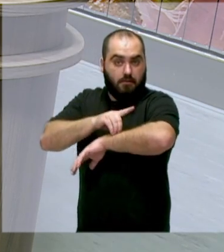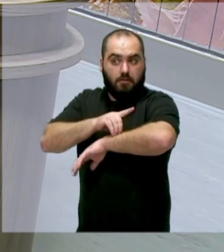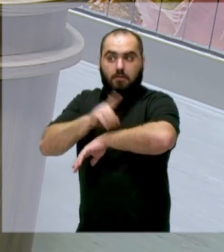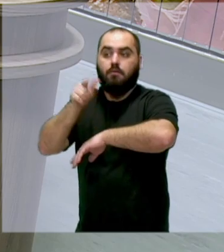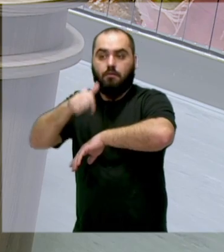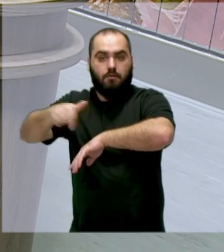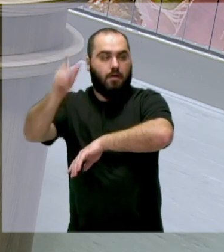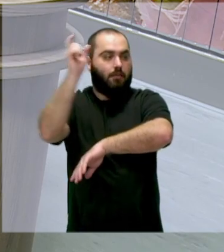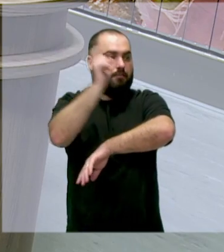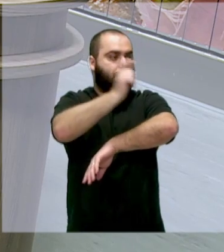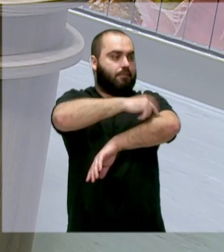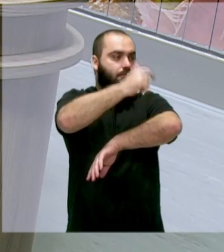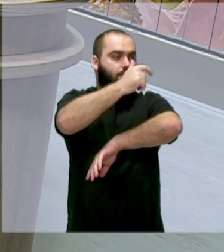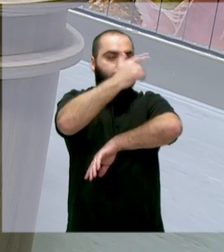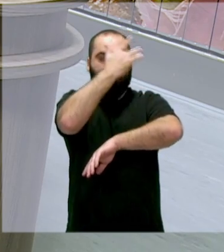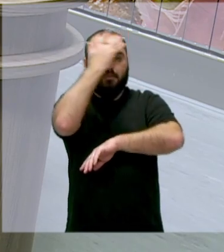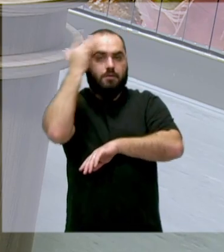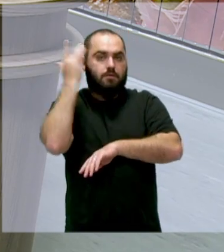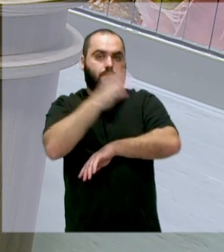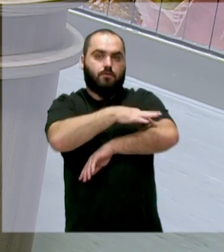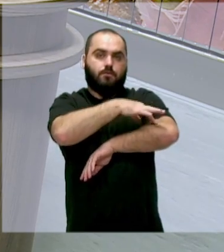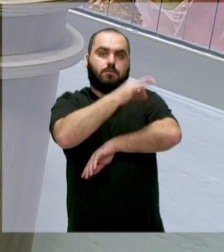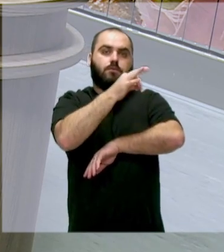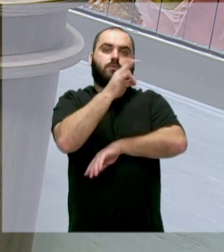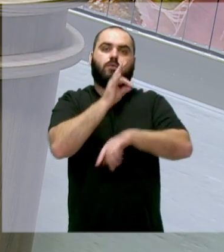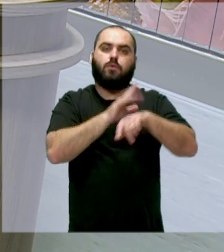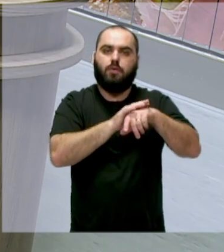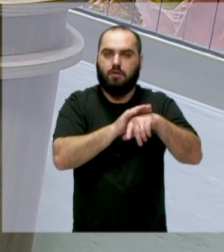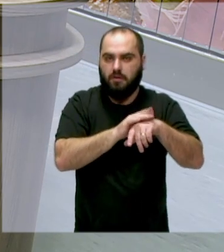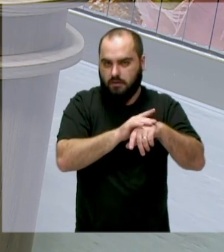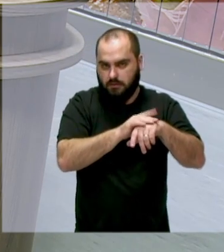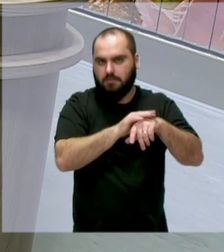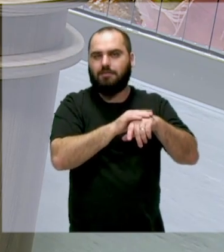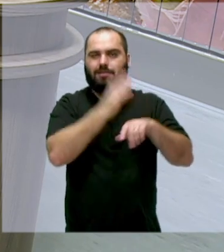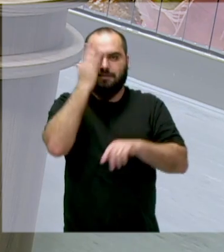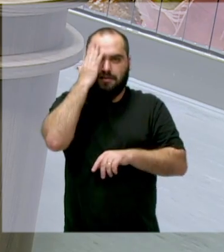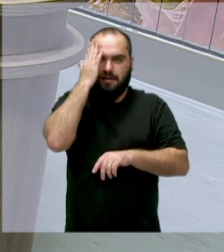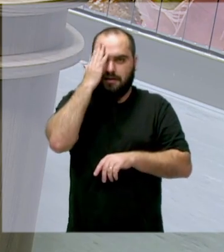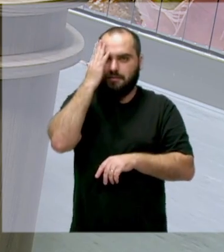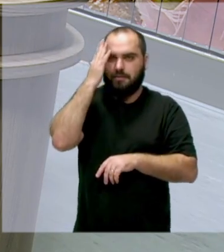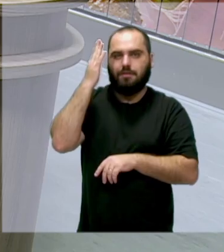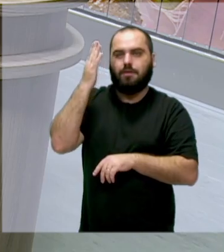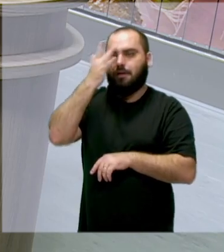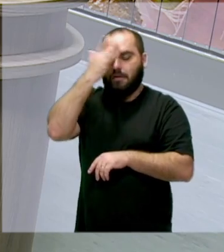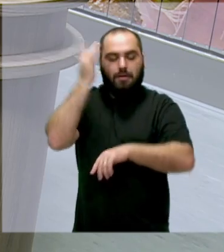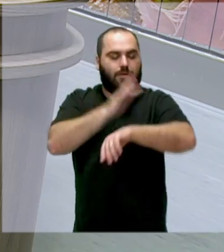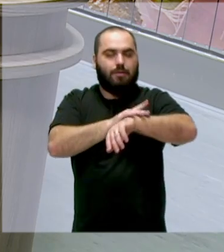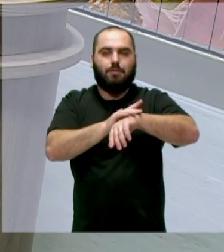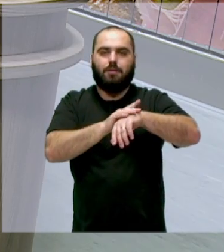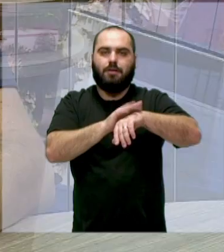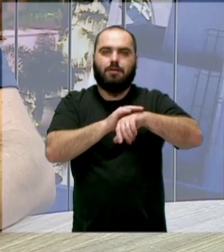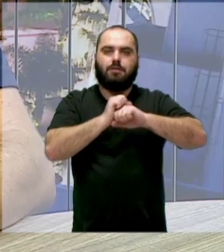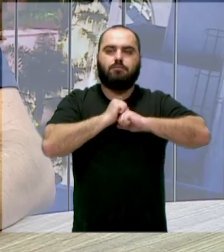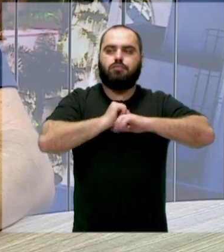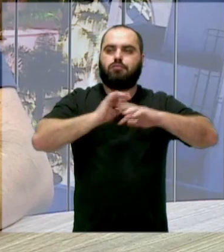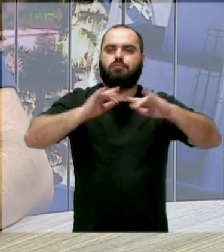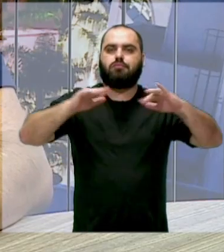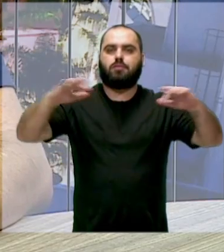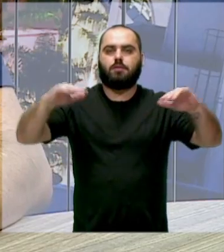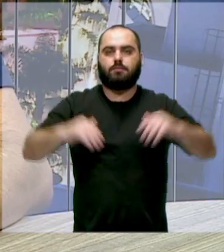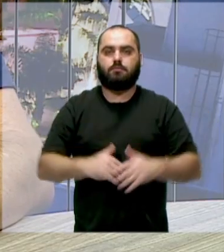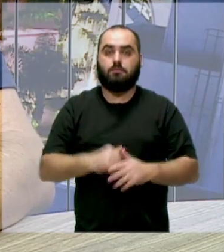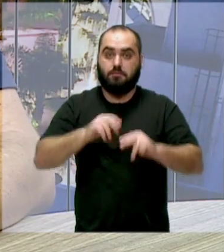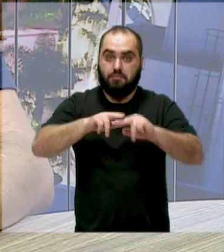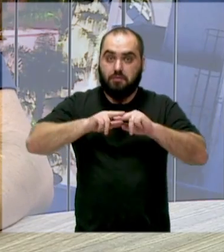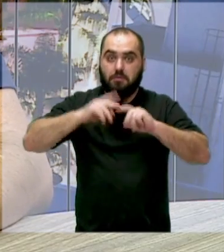alguém, vai retirar o sangue e vai transmitir a doença. Né? Então isso preocupou